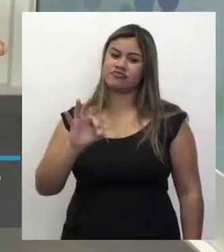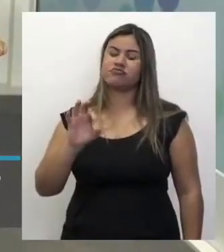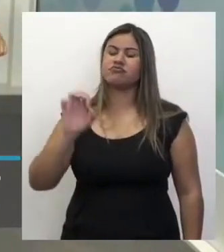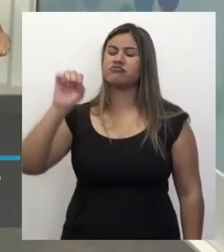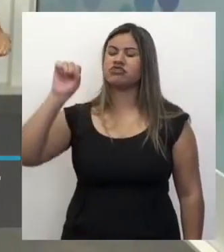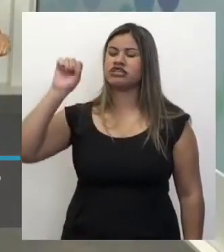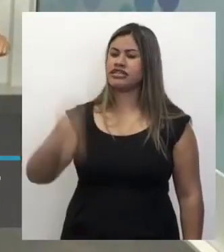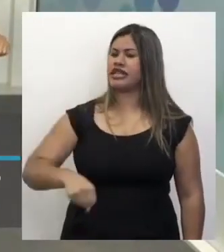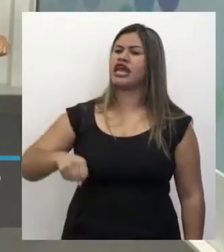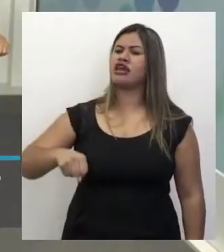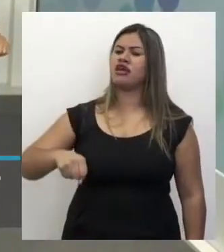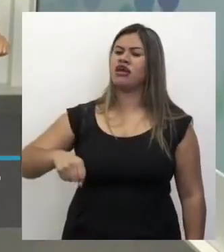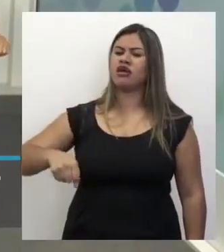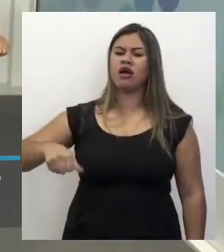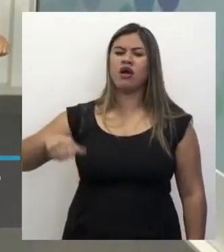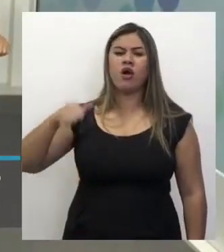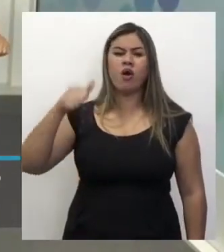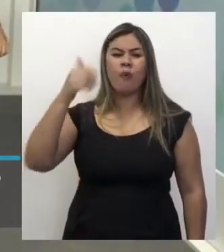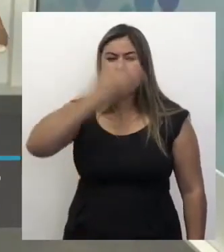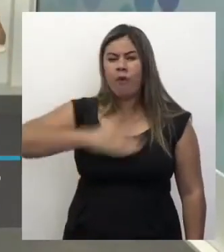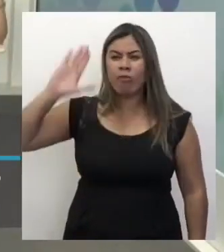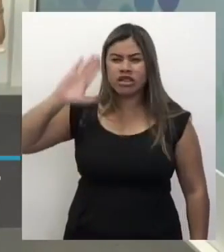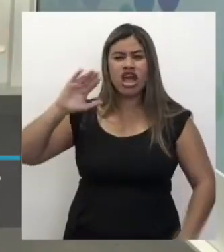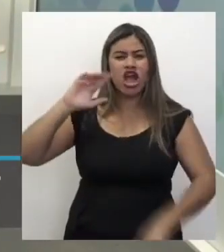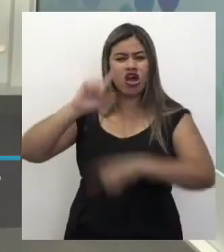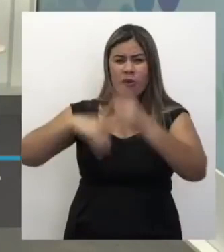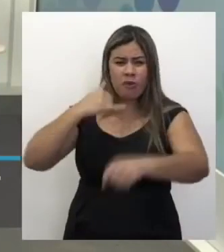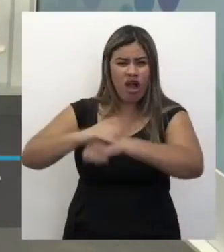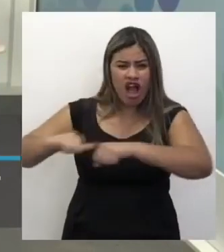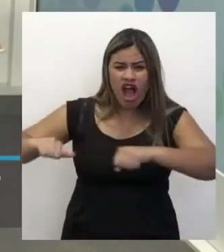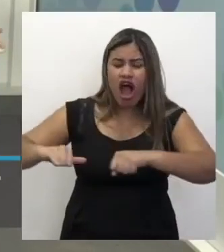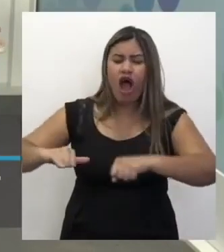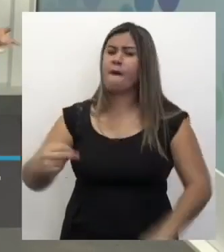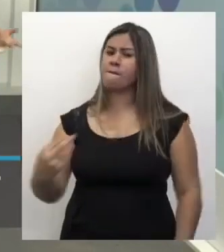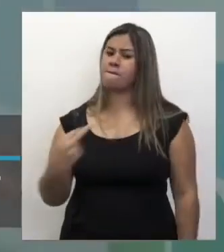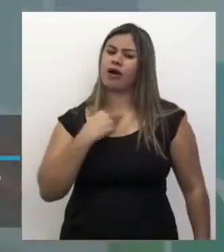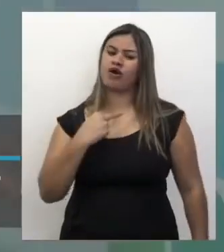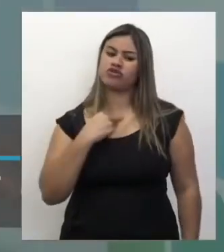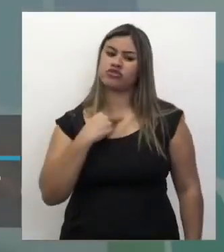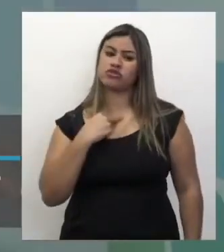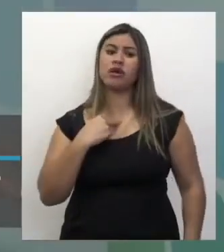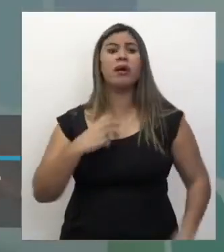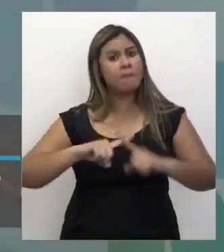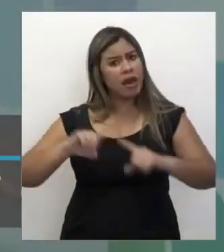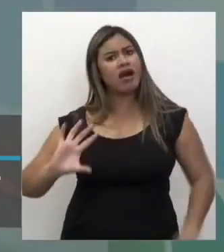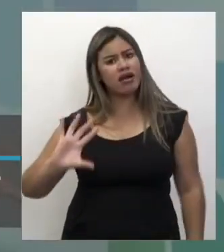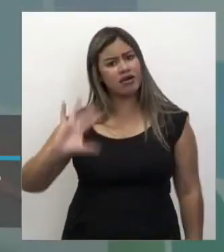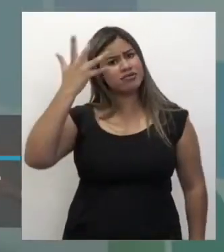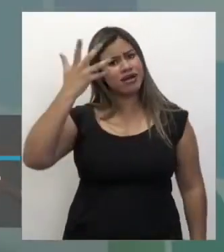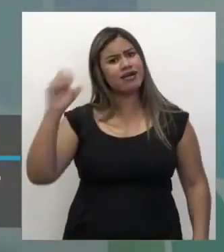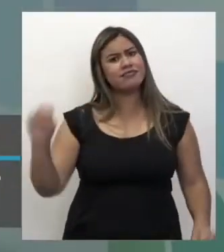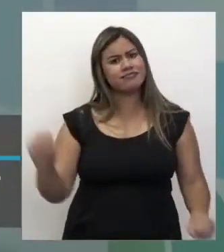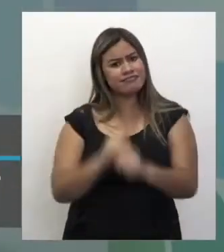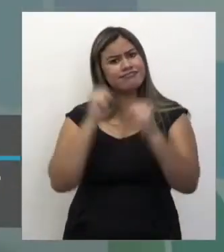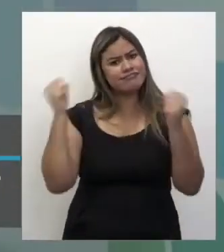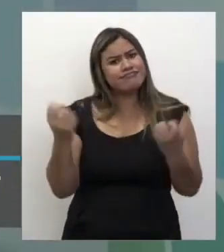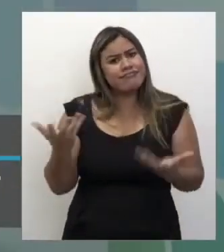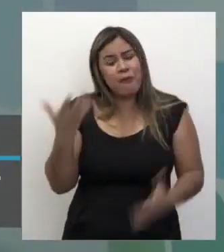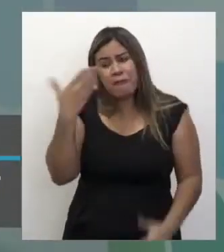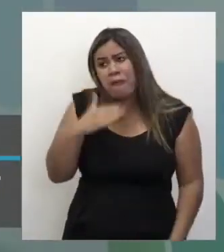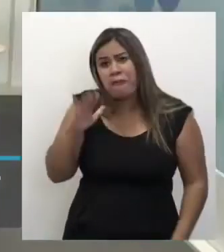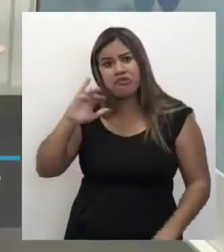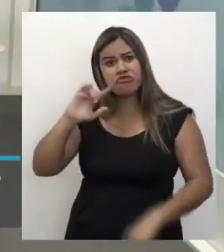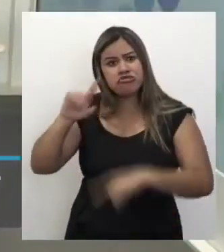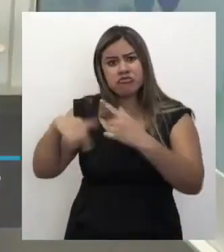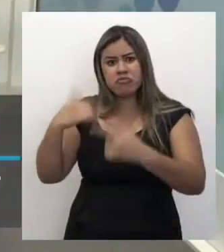sim. Não se pode quebrar jura. Não se pode quebrar jura. Embora saibam que se quebra jura. Aí,